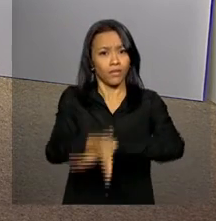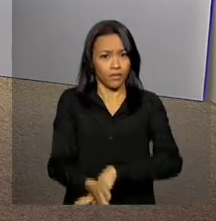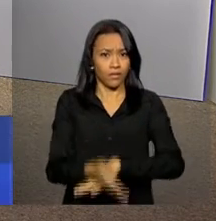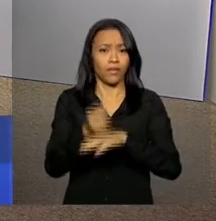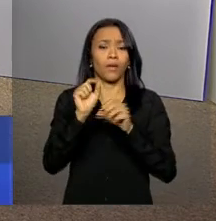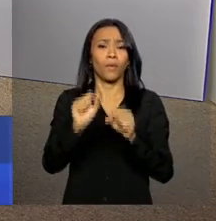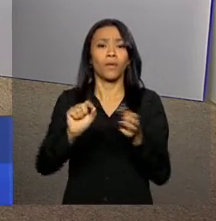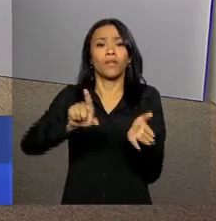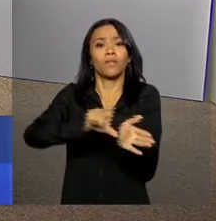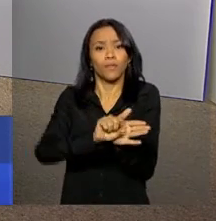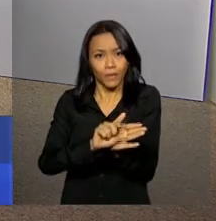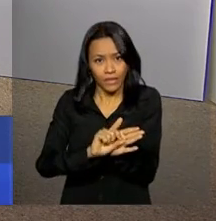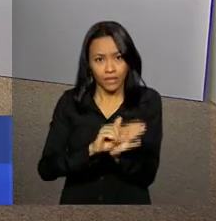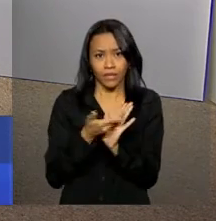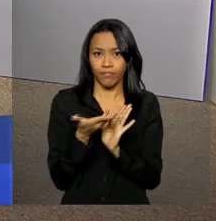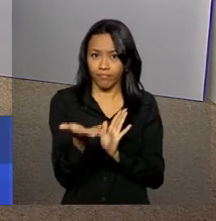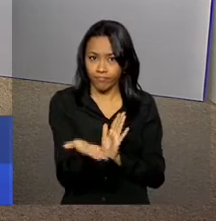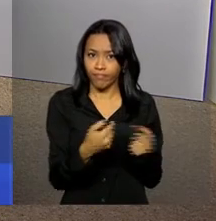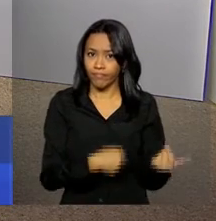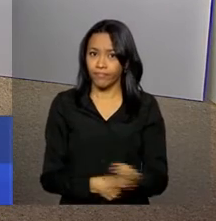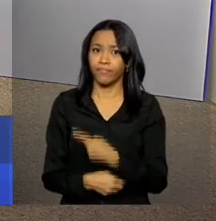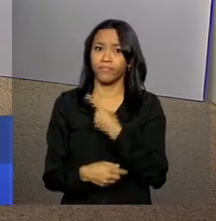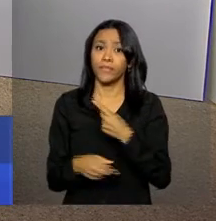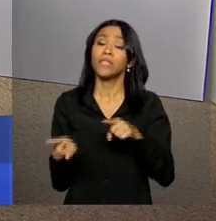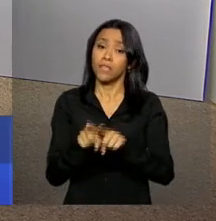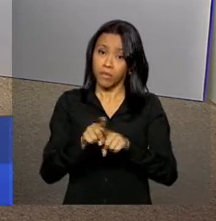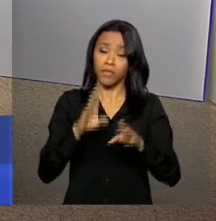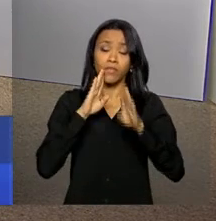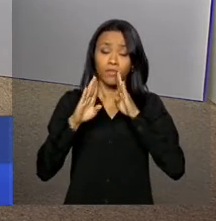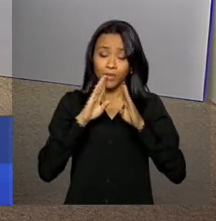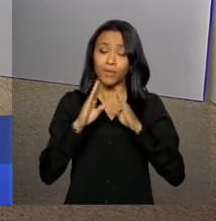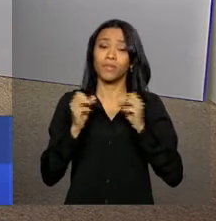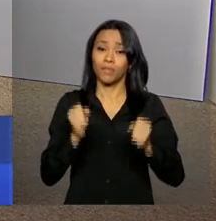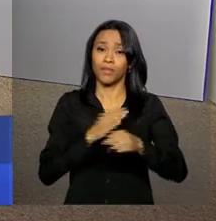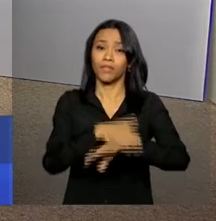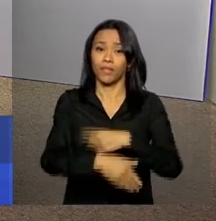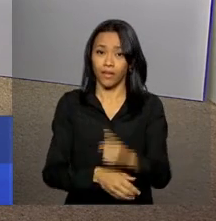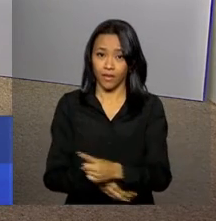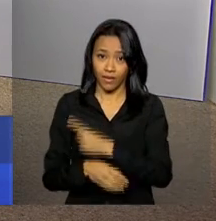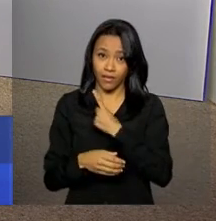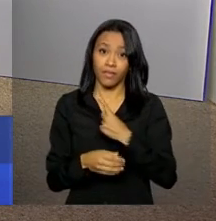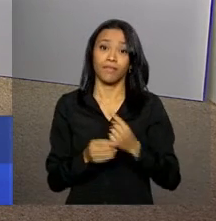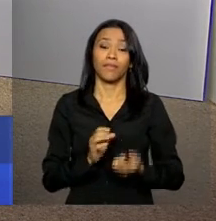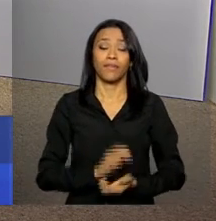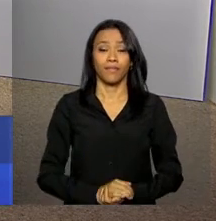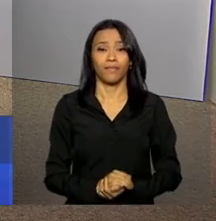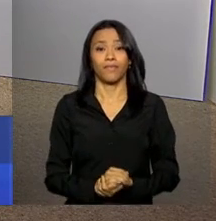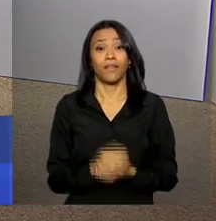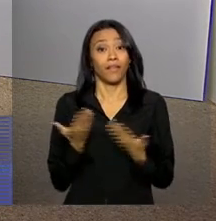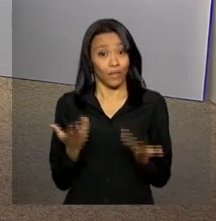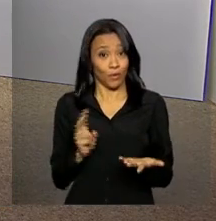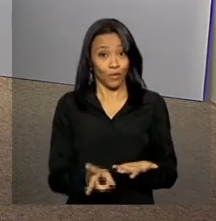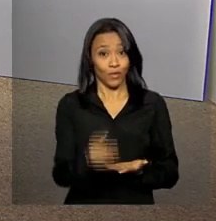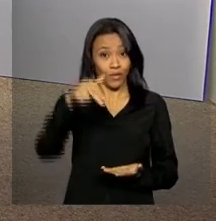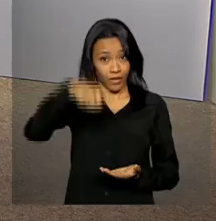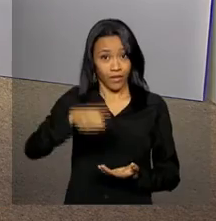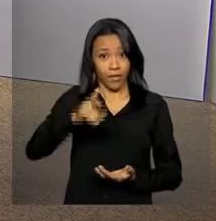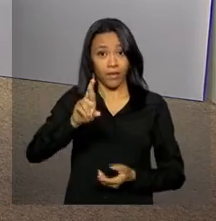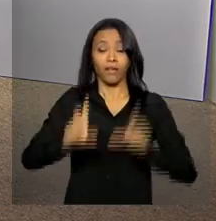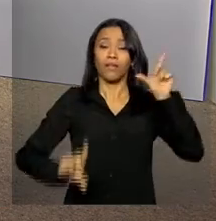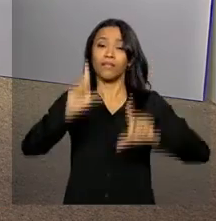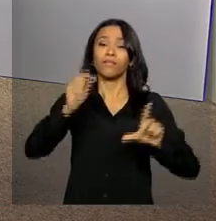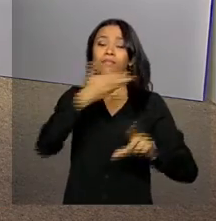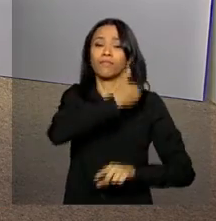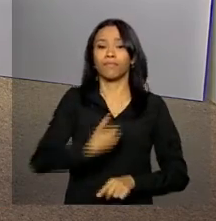sociais, twitter.com.br tvnbr e facebook.com.br tvnbr. Continue com a gente,